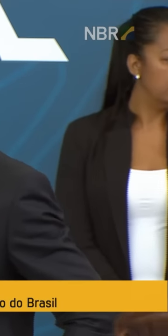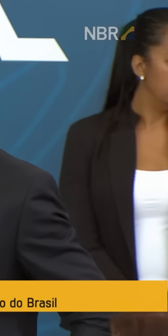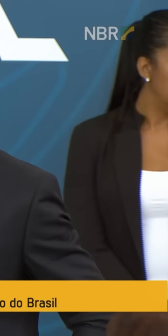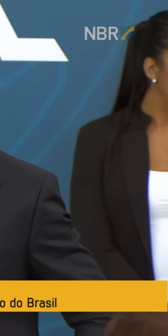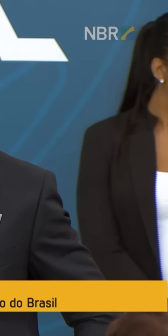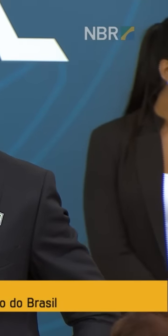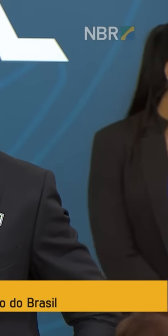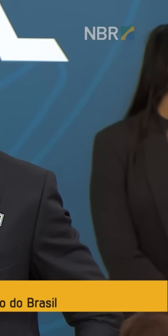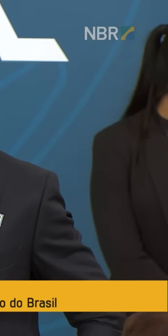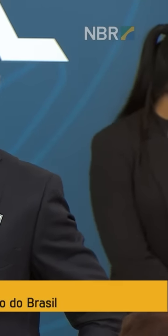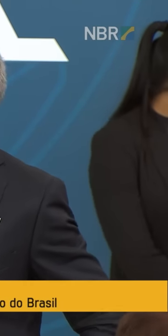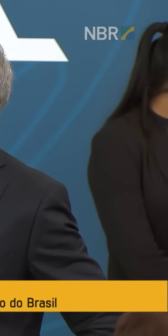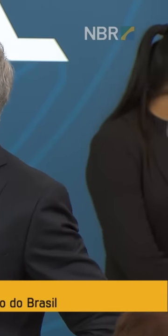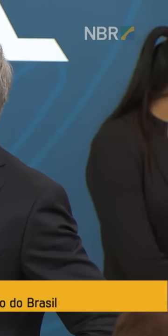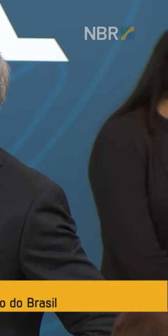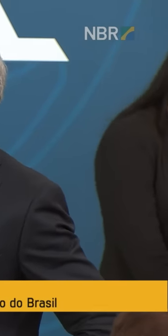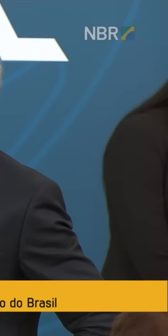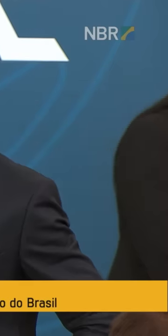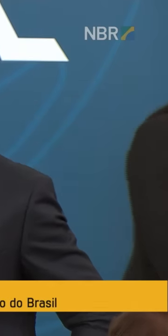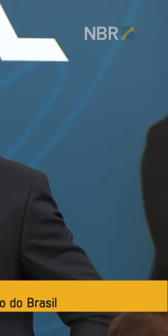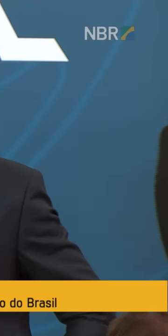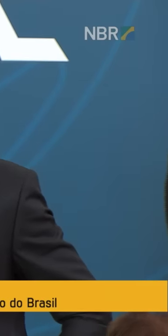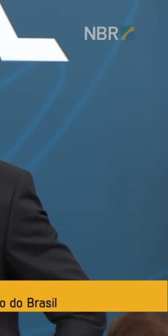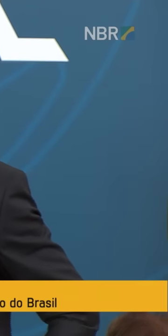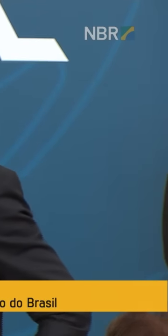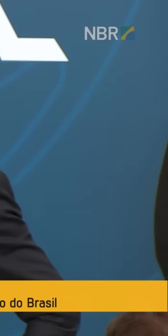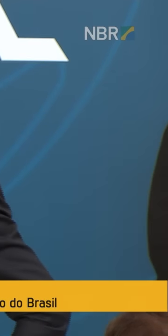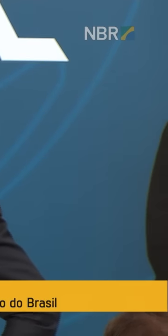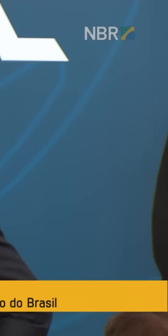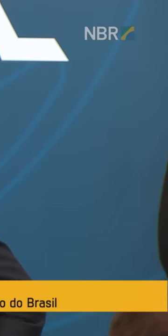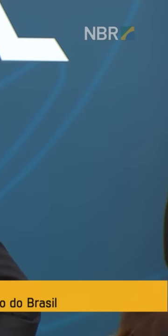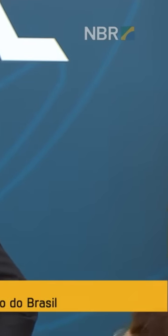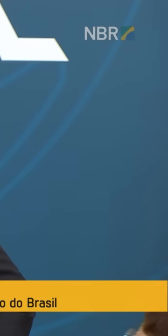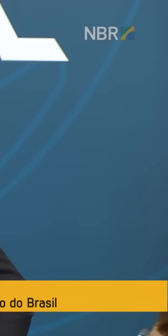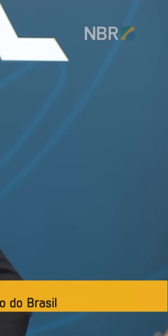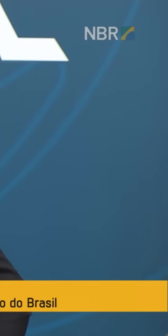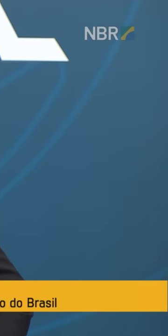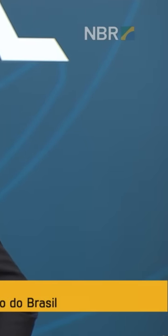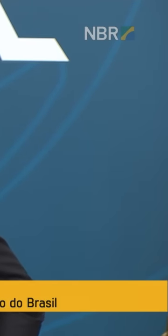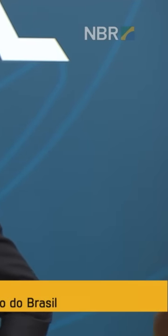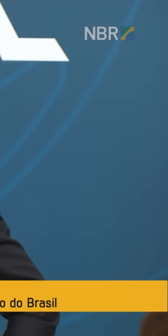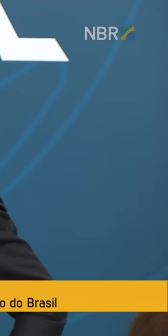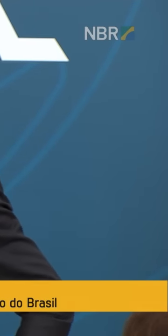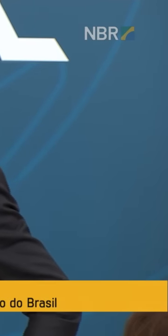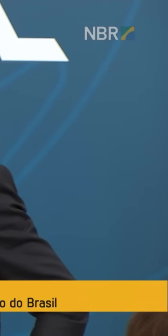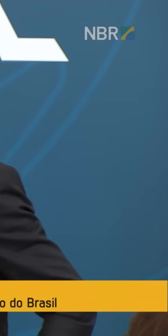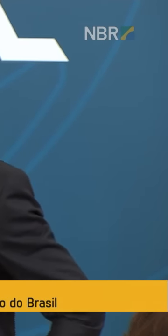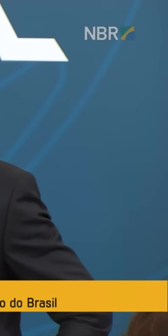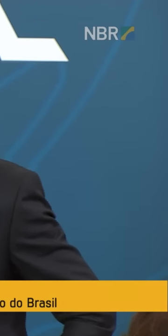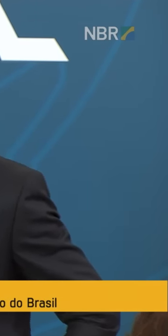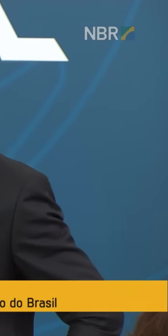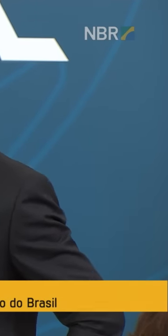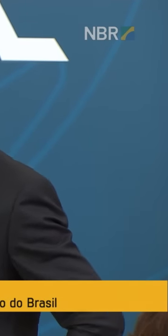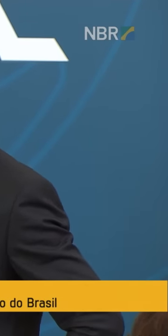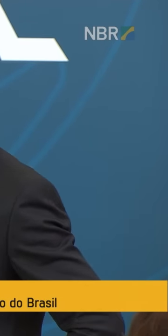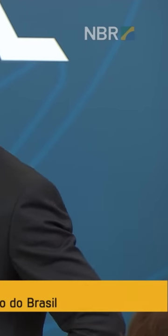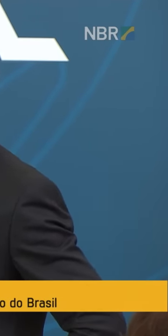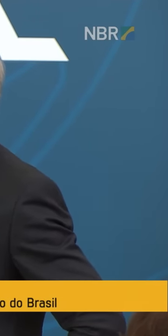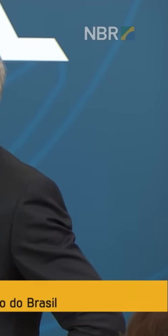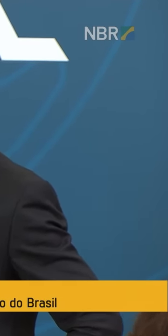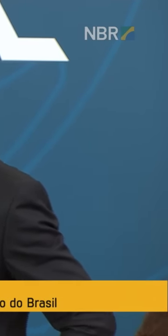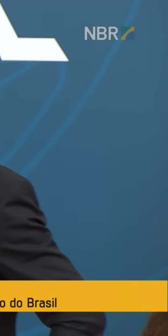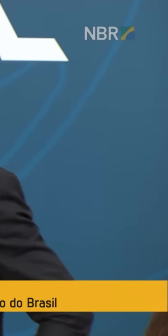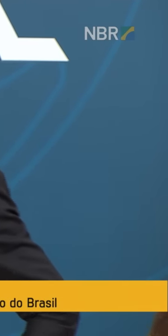com a poupança externa. A poupança externa é muito grande, há muita liquidez no mundo e os investidores estão sequiosos para investir no